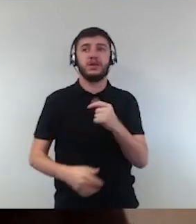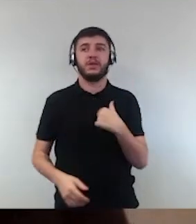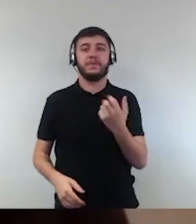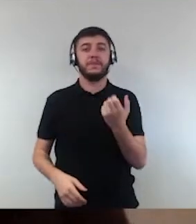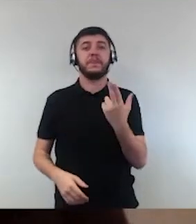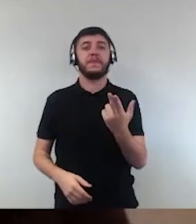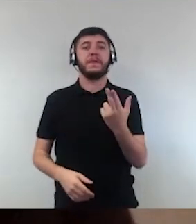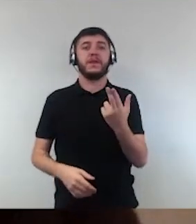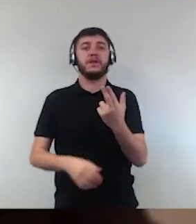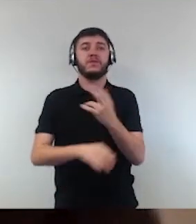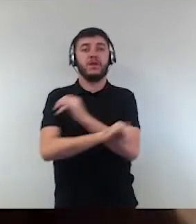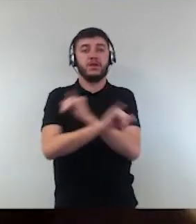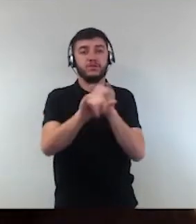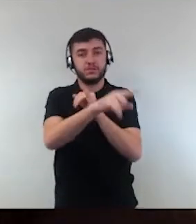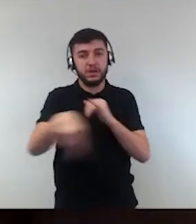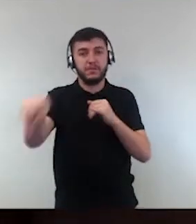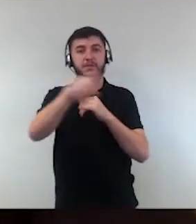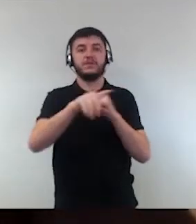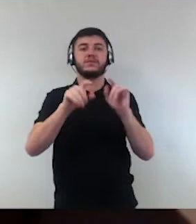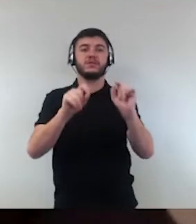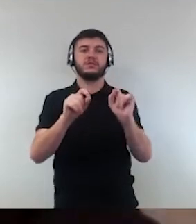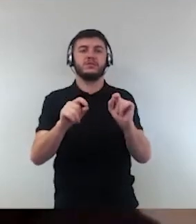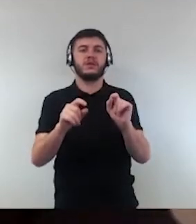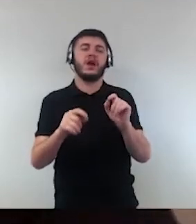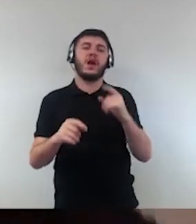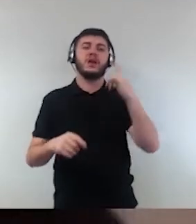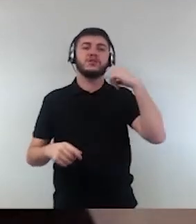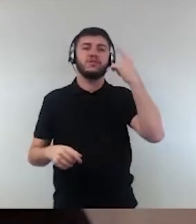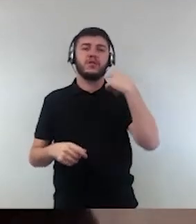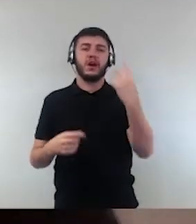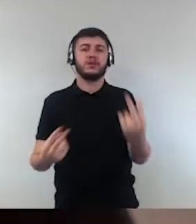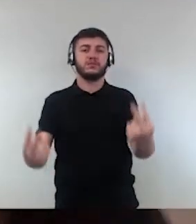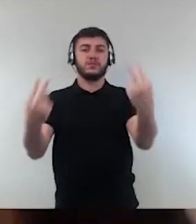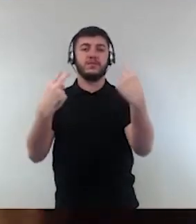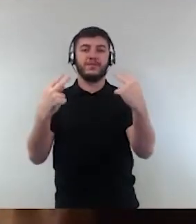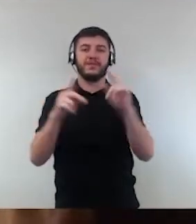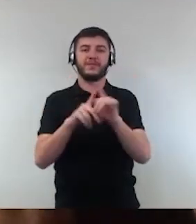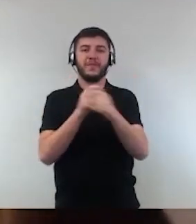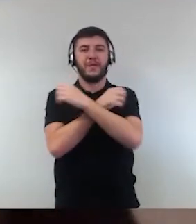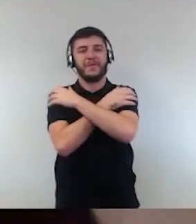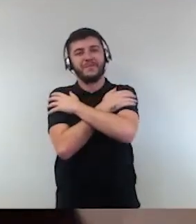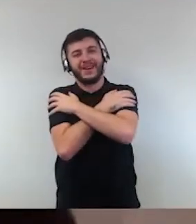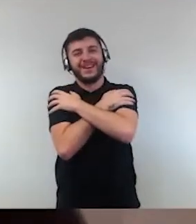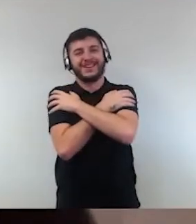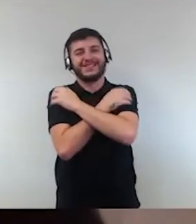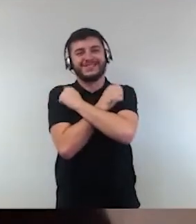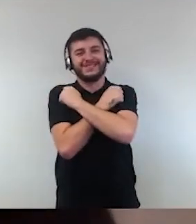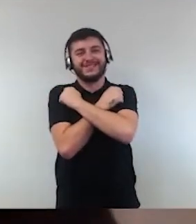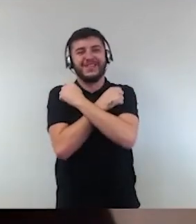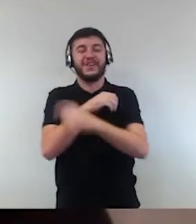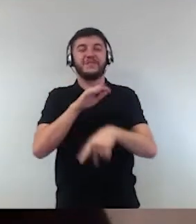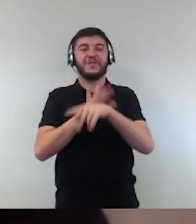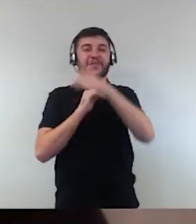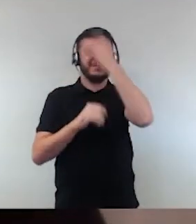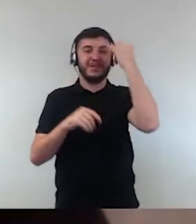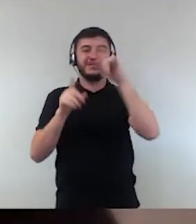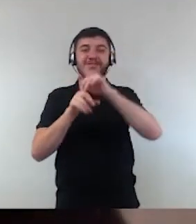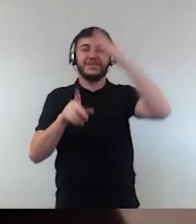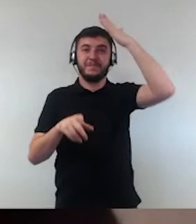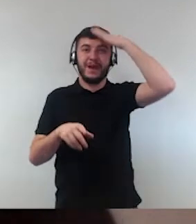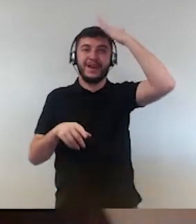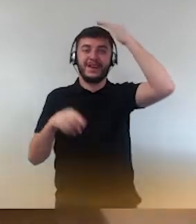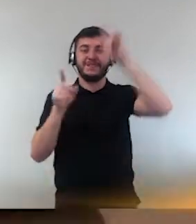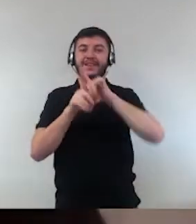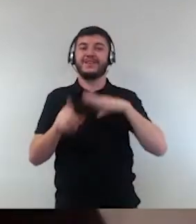a todos os advogados e advogadas que estão me assistindo, um abraço forte a todos os paraibanos que estão em suas